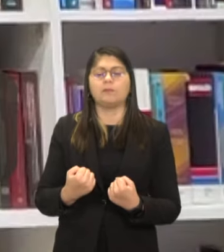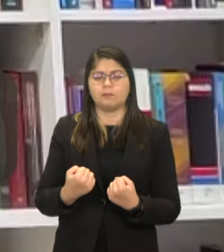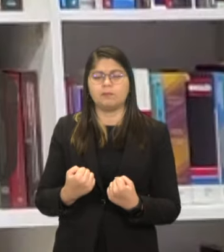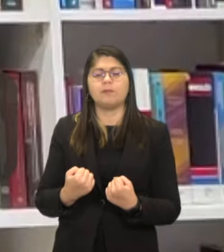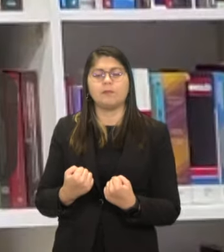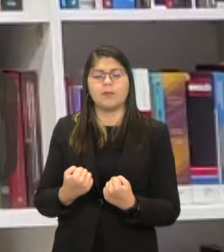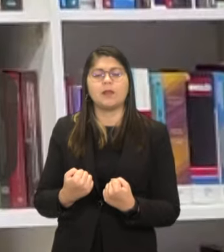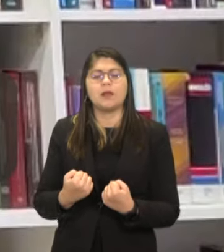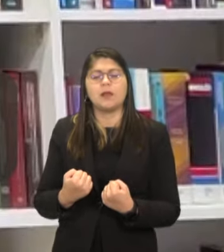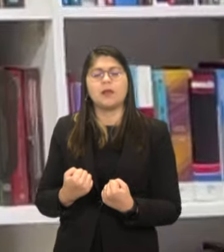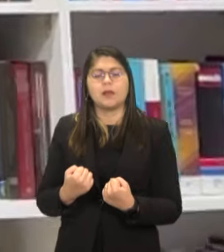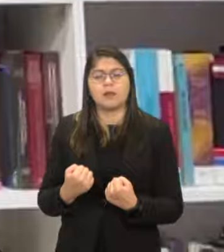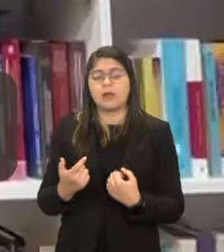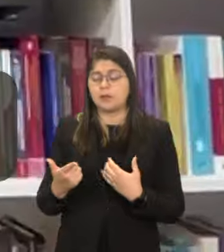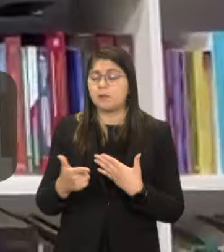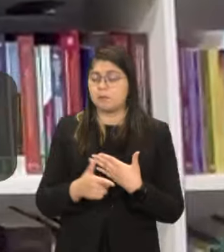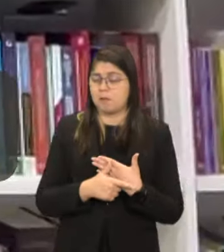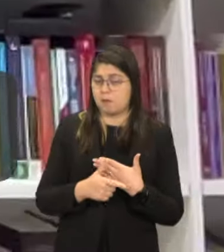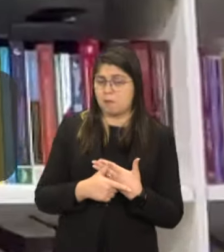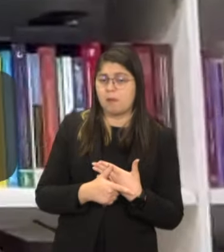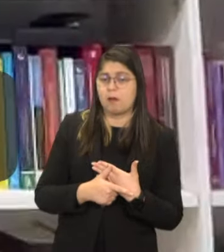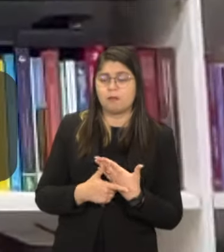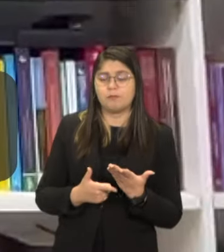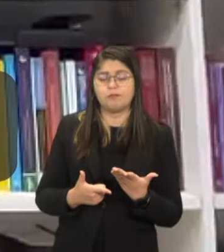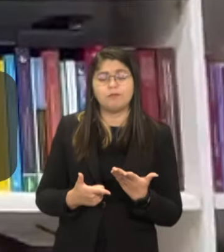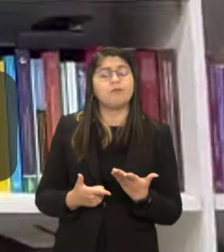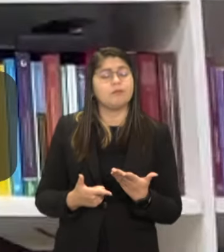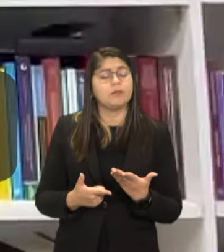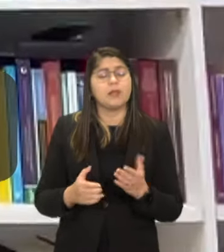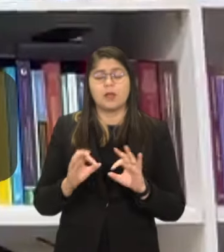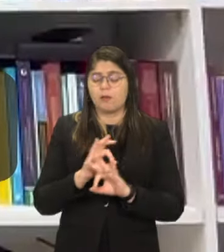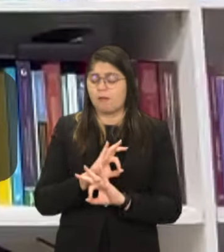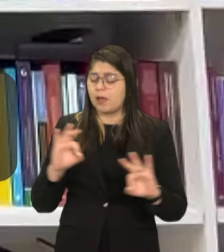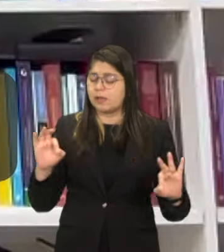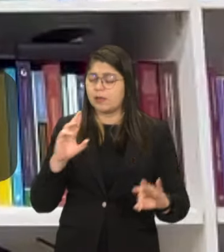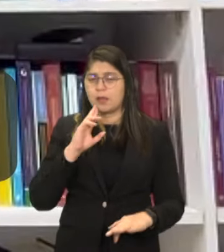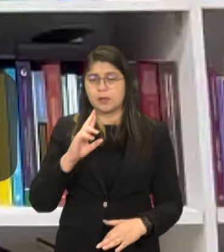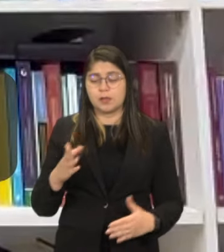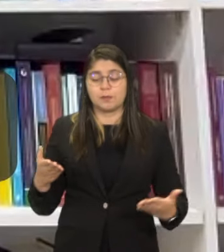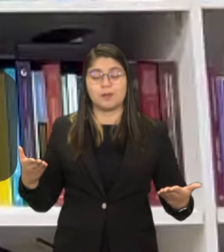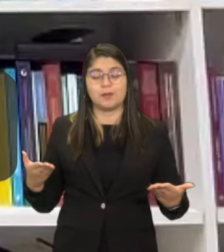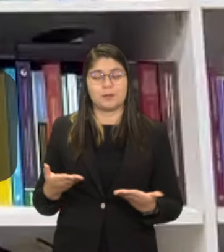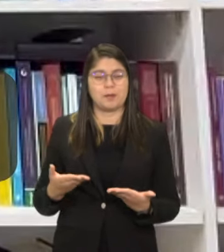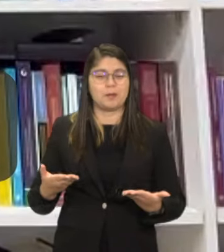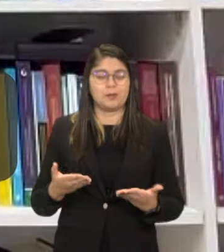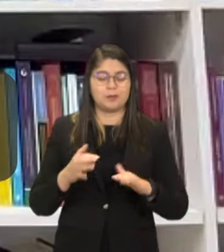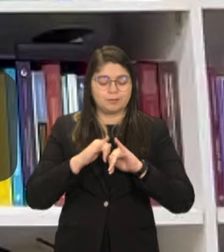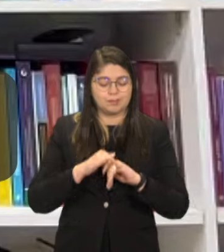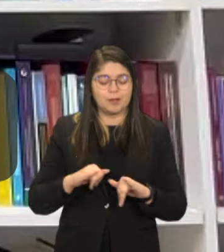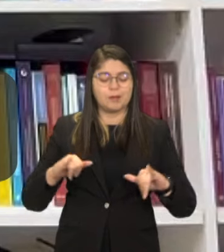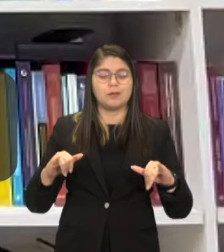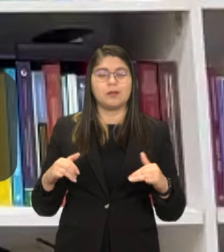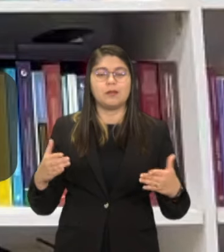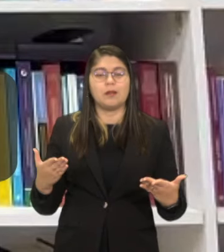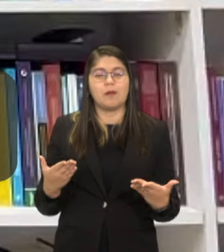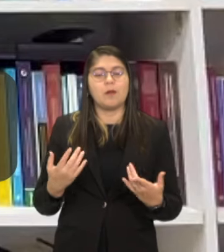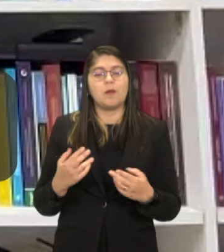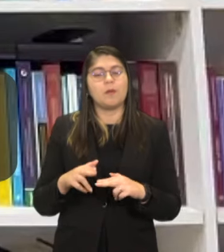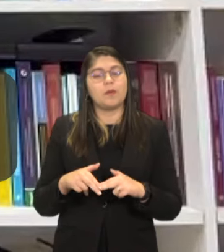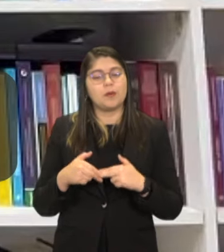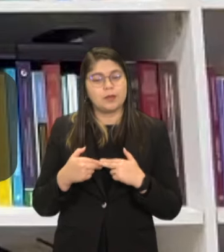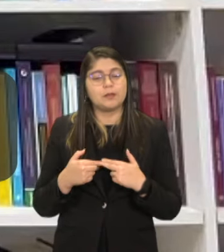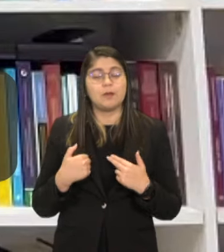nessa tarefa que chega ao excelente resultado hoje anunciado, razão pela qual, com